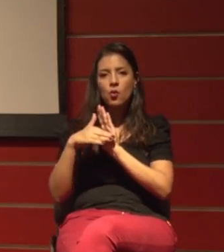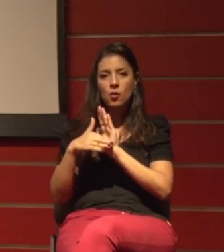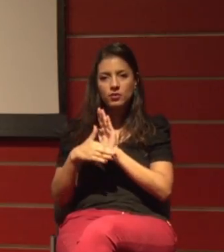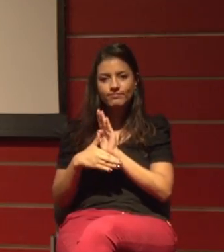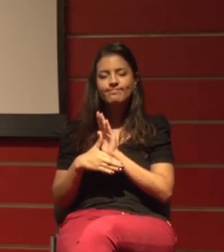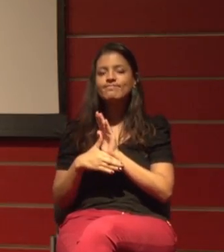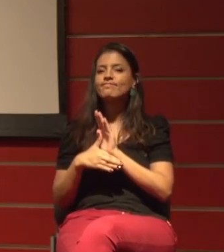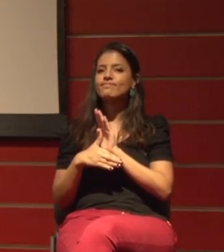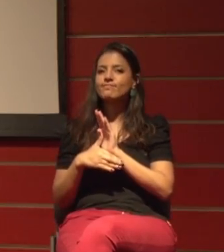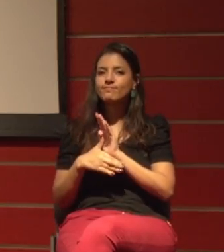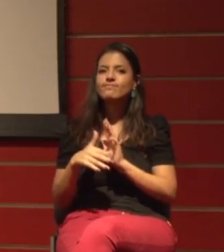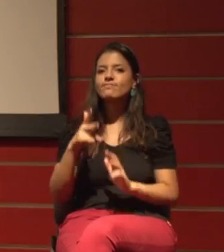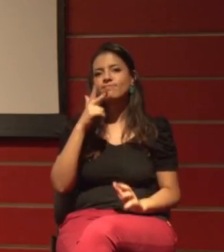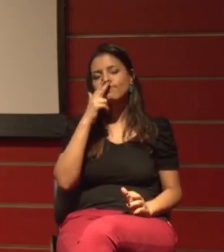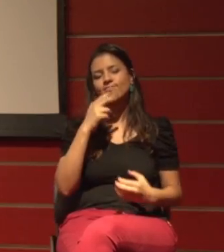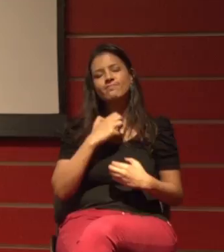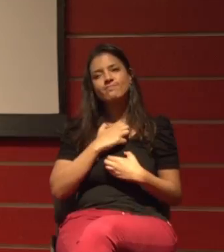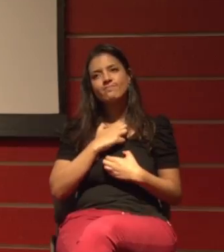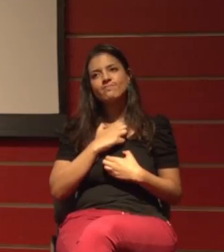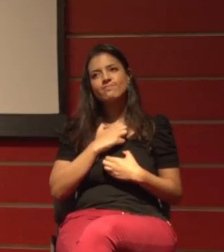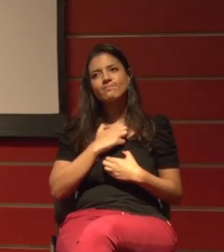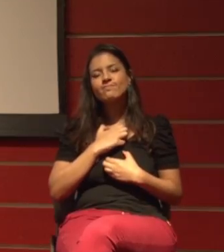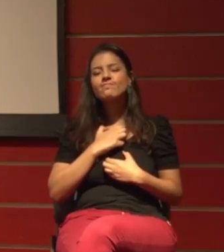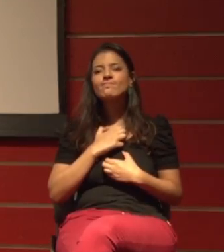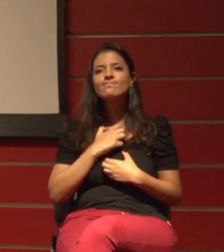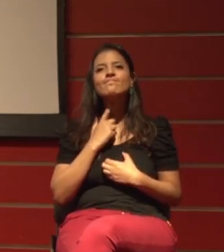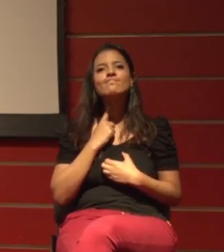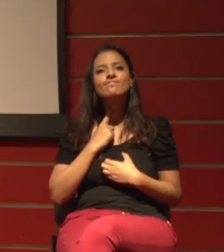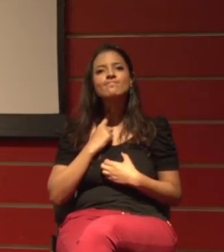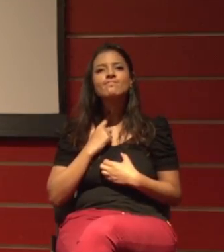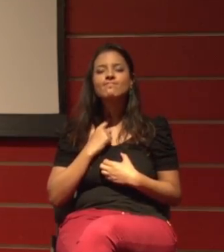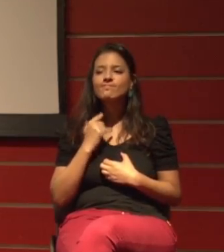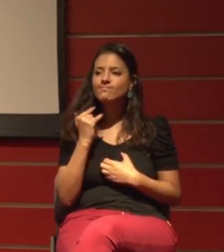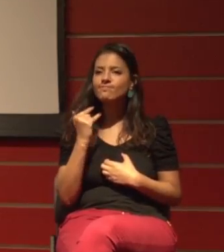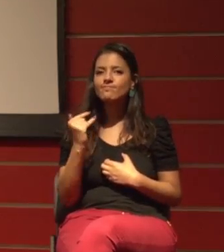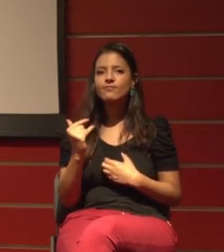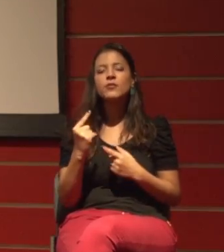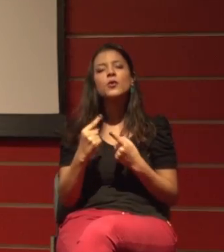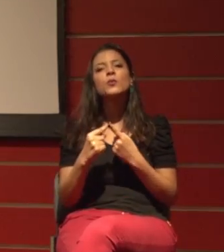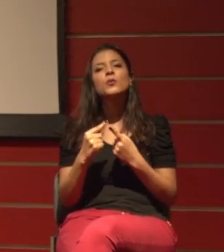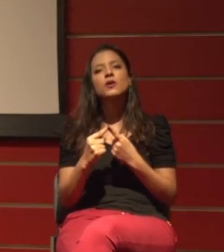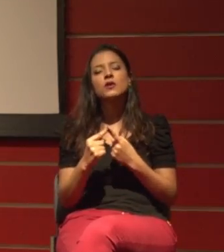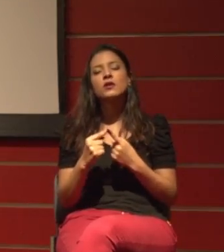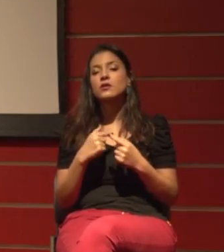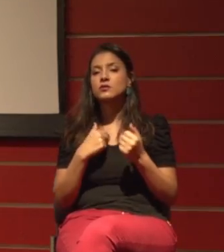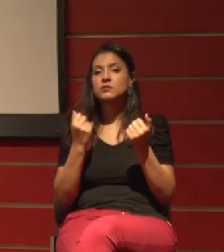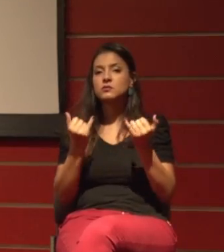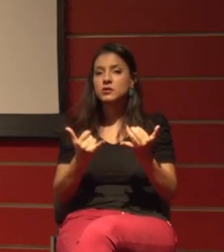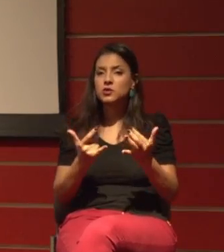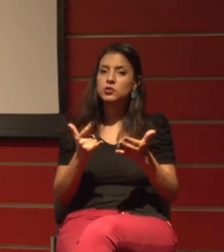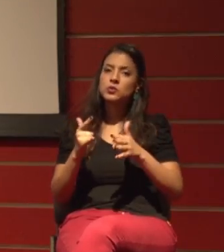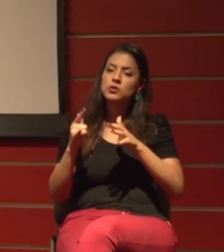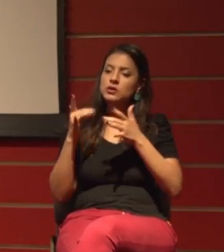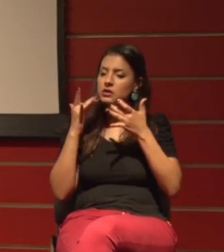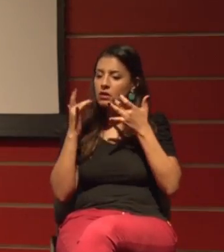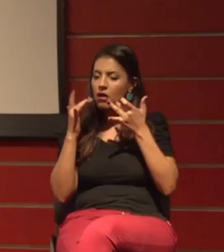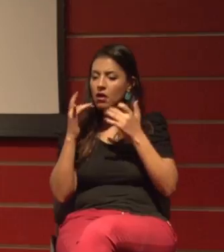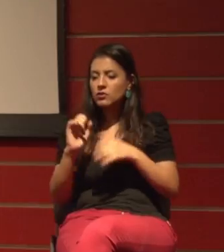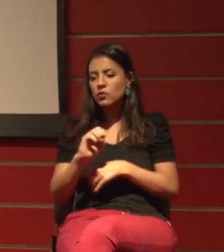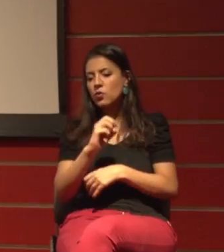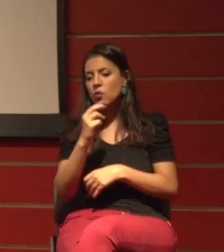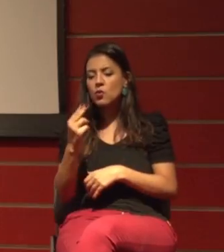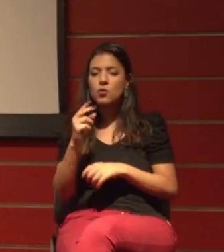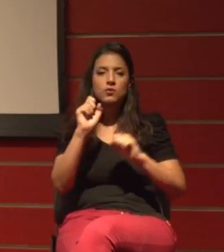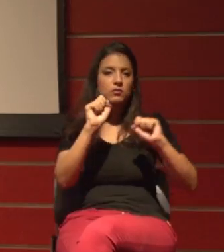sendo para mim bem instigante eu acho que eh eu digo que que escrever para para teatro ou para TV